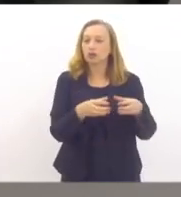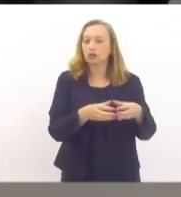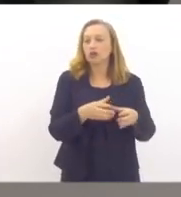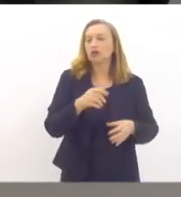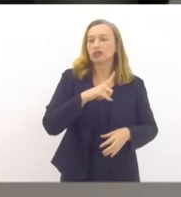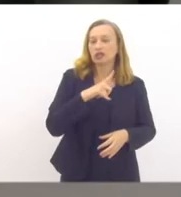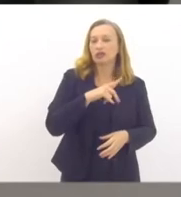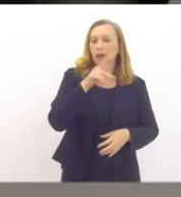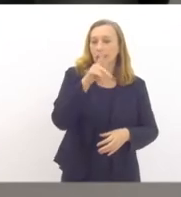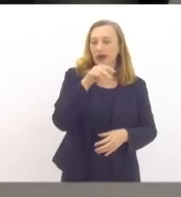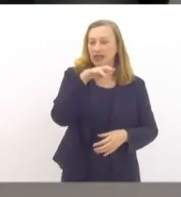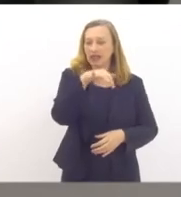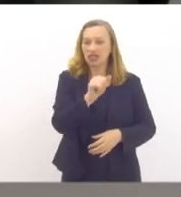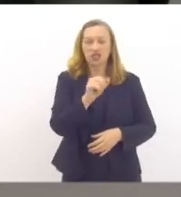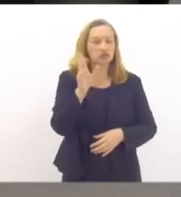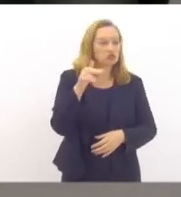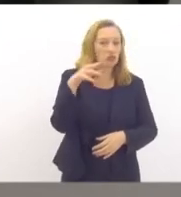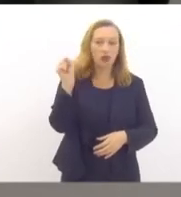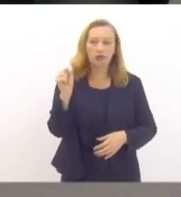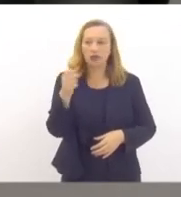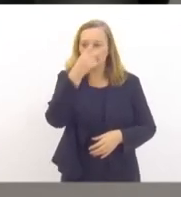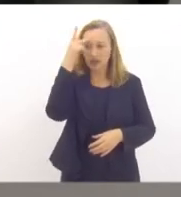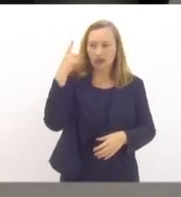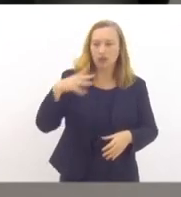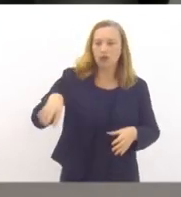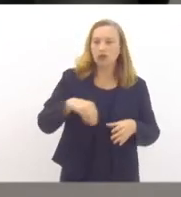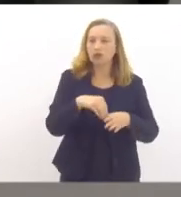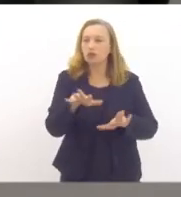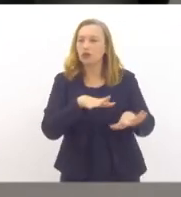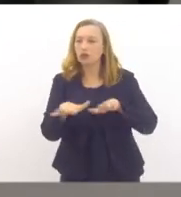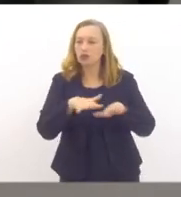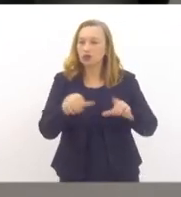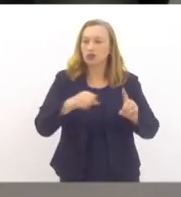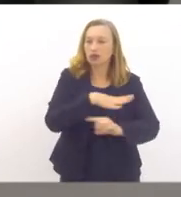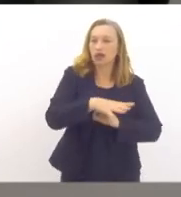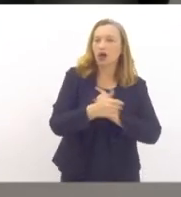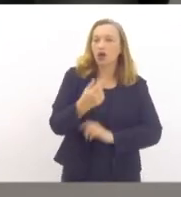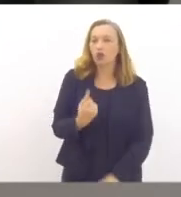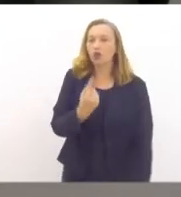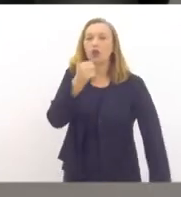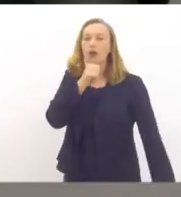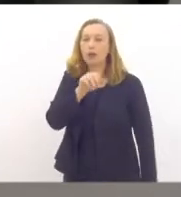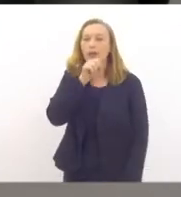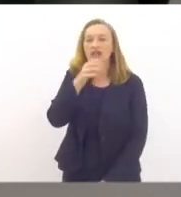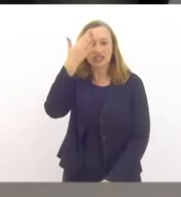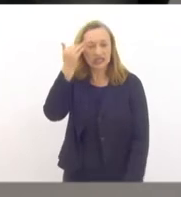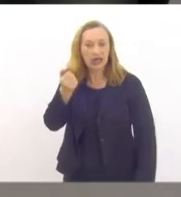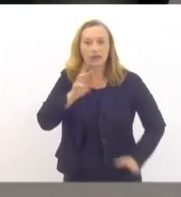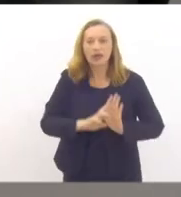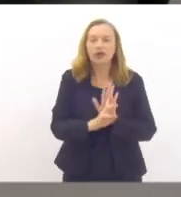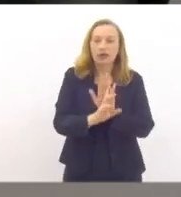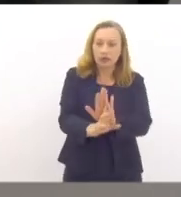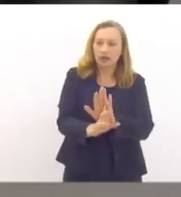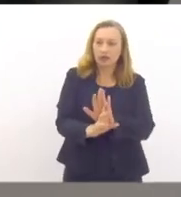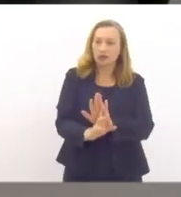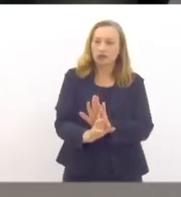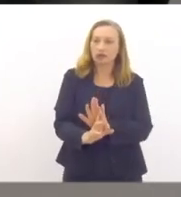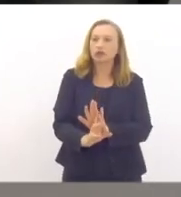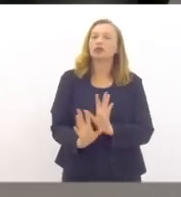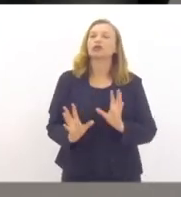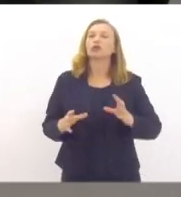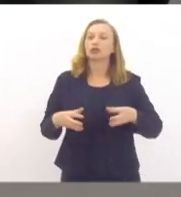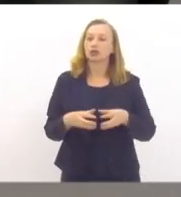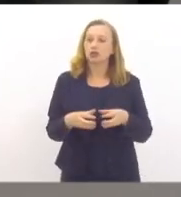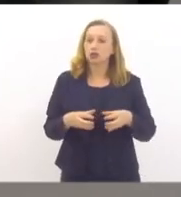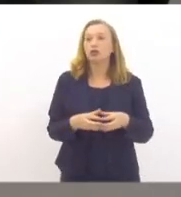para frente, nunca mais uma pessoa do movimento social, uma mãe, sabe, representou esse comitê.